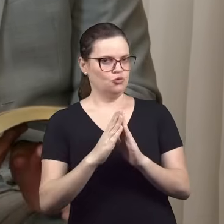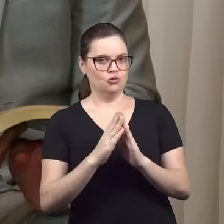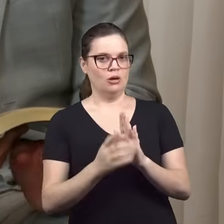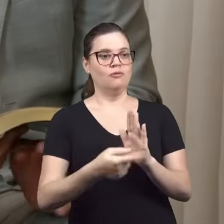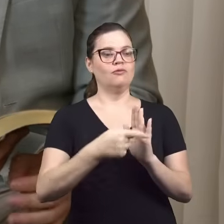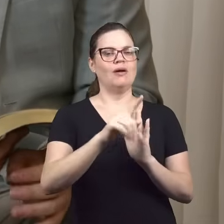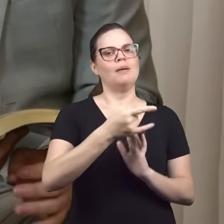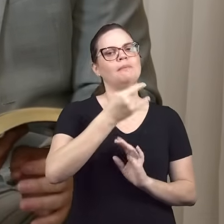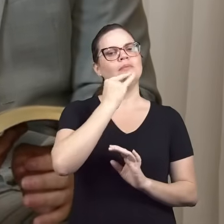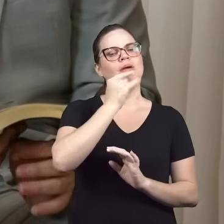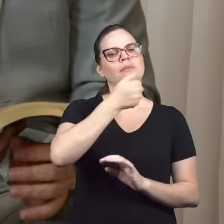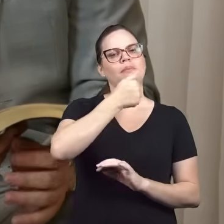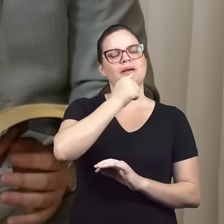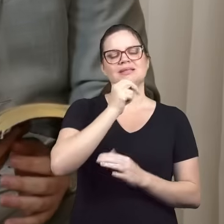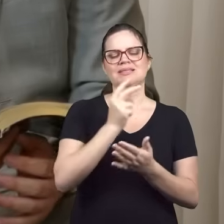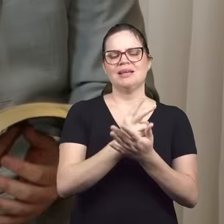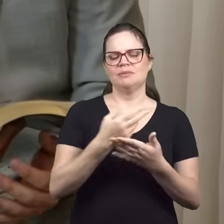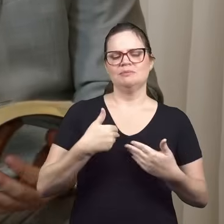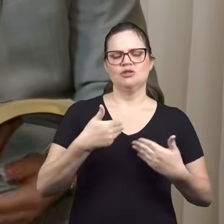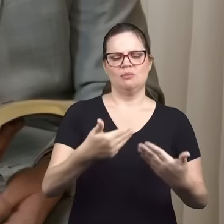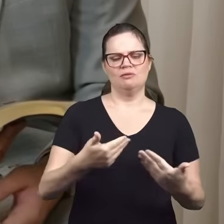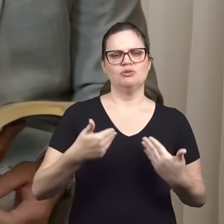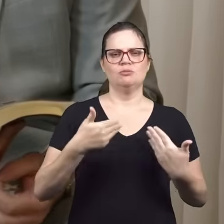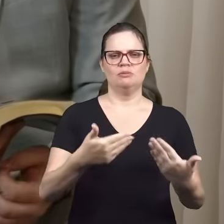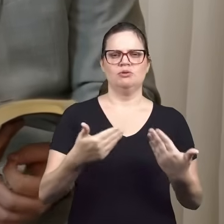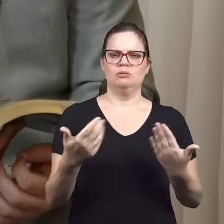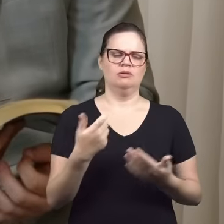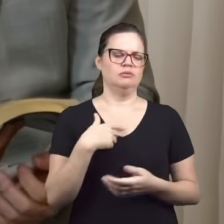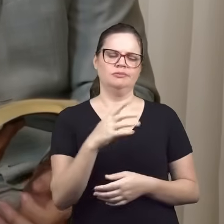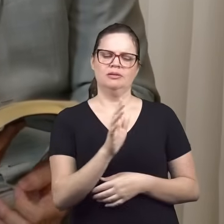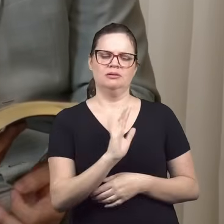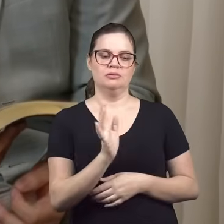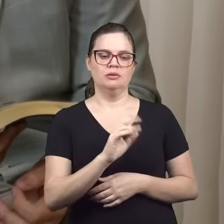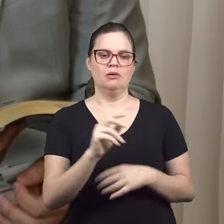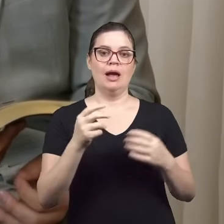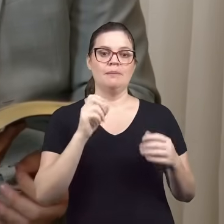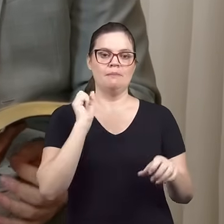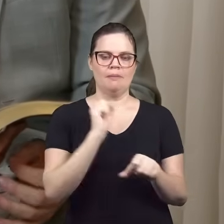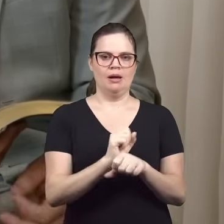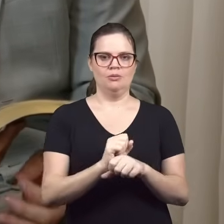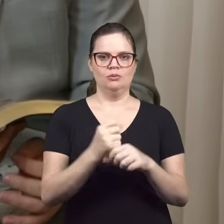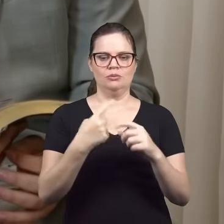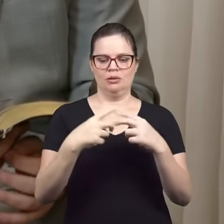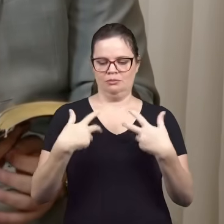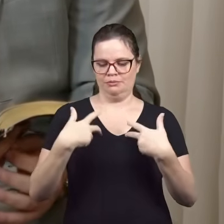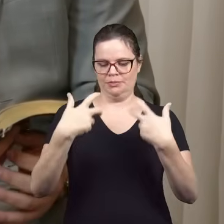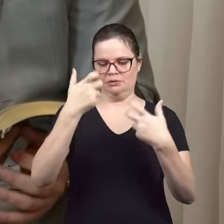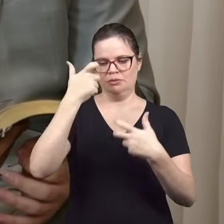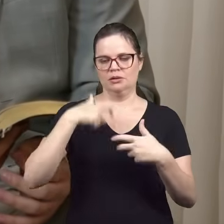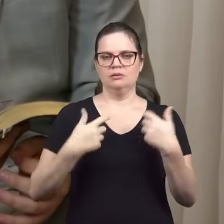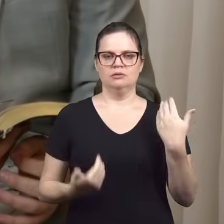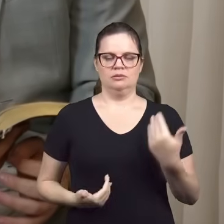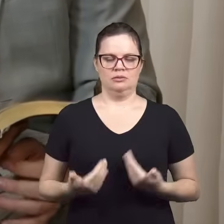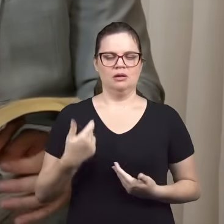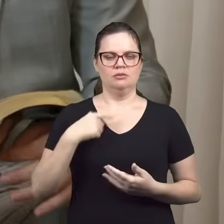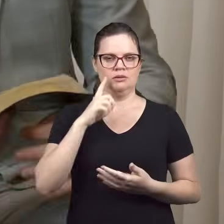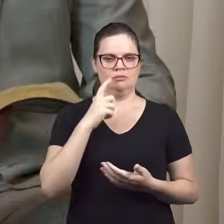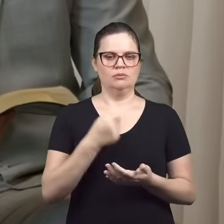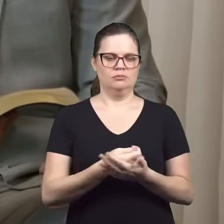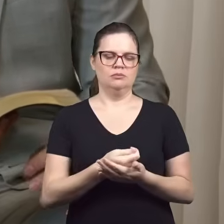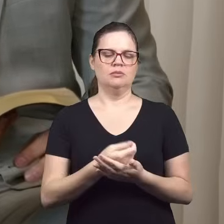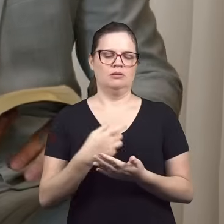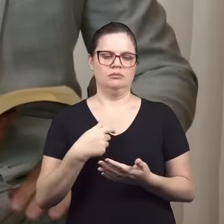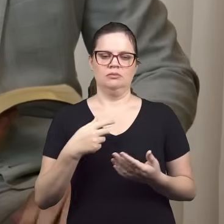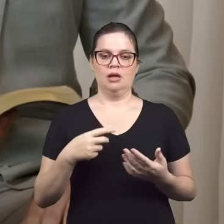Daí chegou uma época que eles até pararam, porque viram, a minha postura diferente, a minha postura de servo. Entendiam, a minha decisão. Glória a Deus. Mesmo